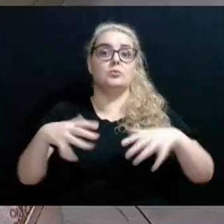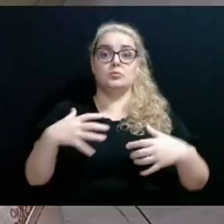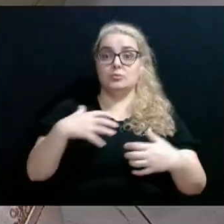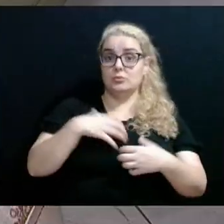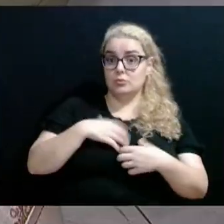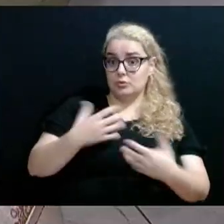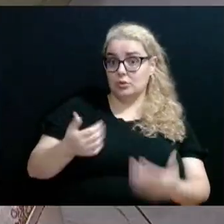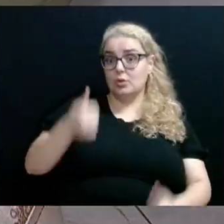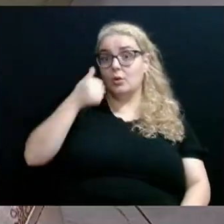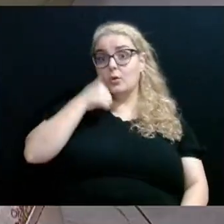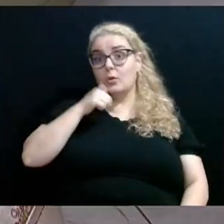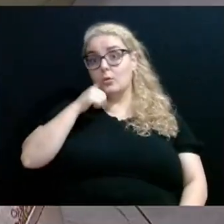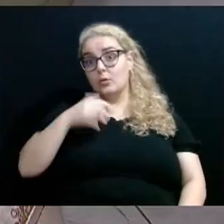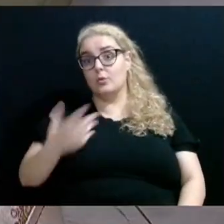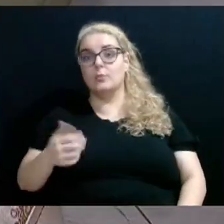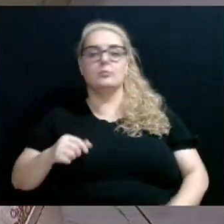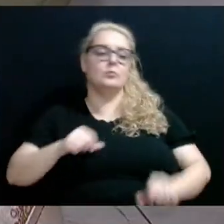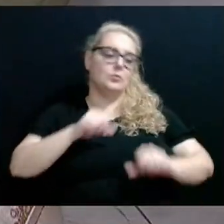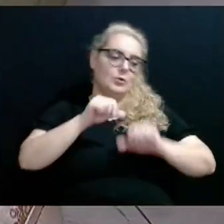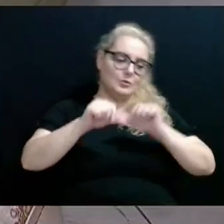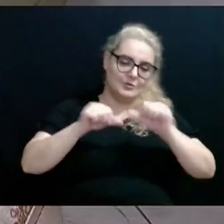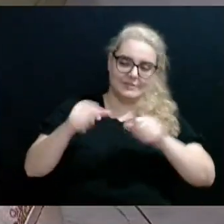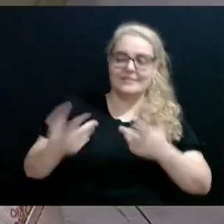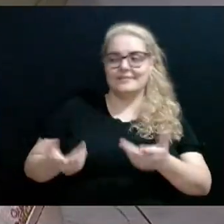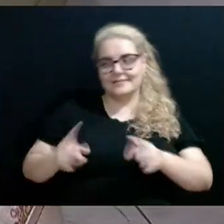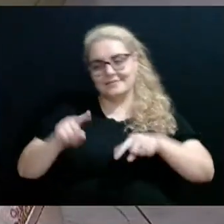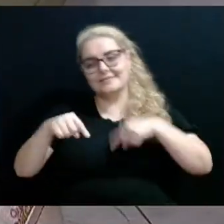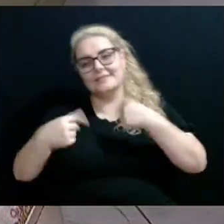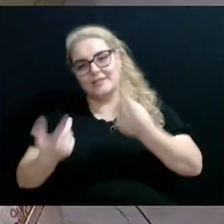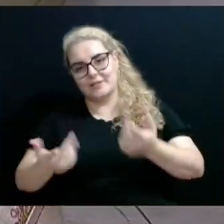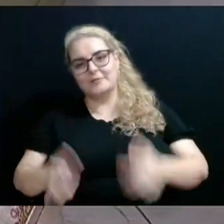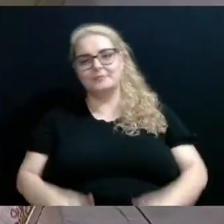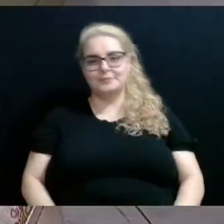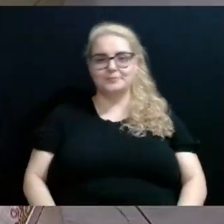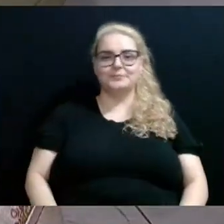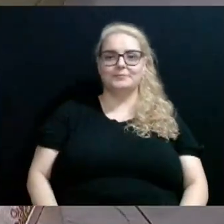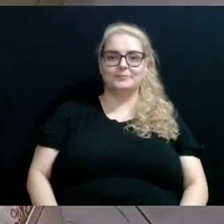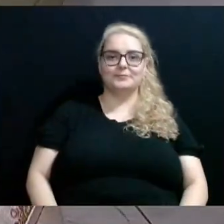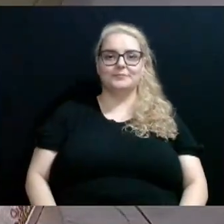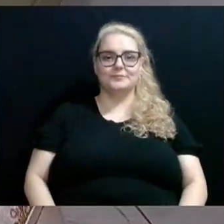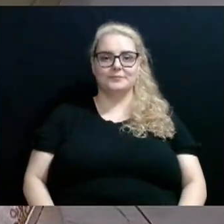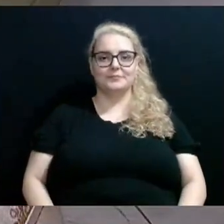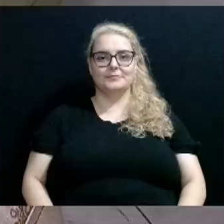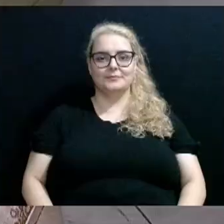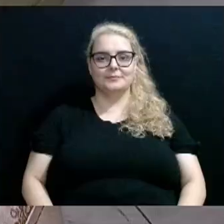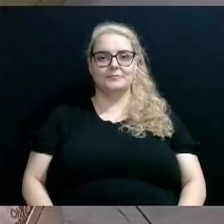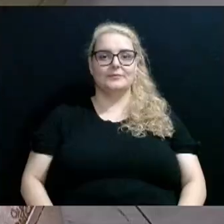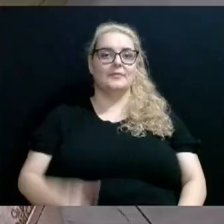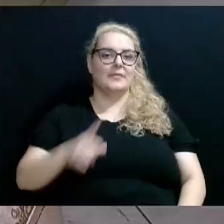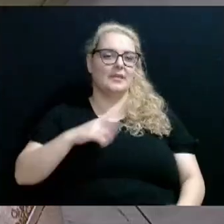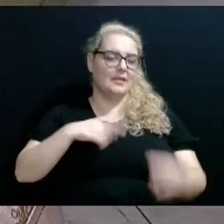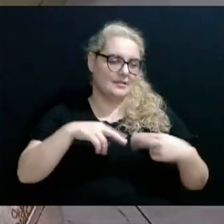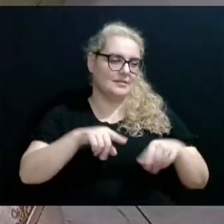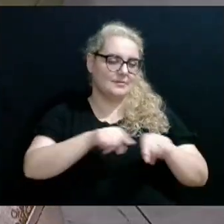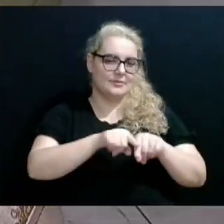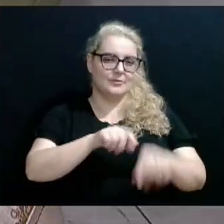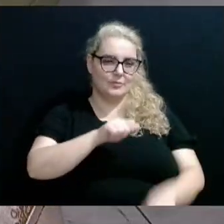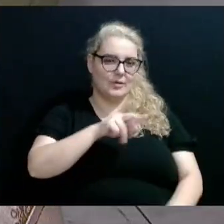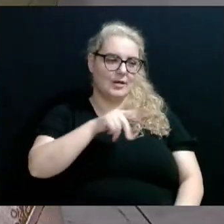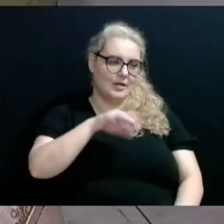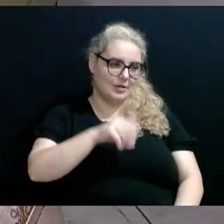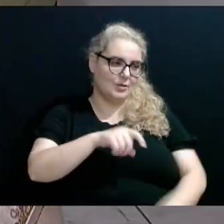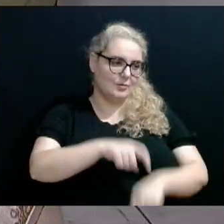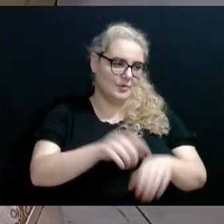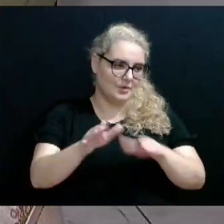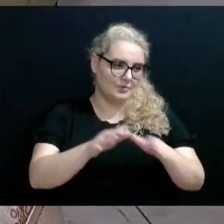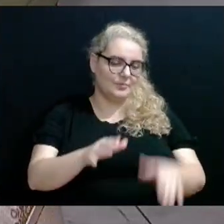mulheres acabam mudando, né? E tem outras, né? Agora coleção. tem essa questão também do aroma do momento, do